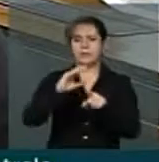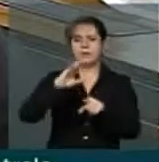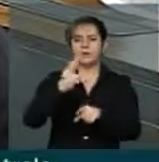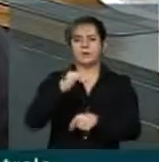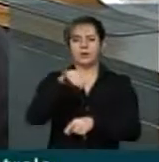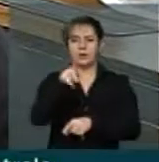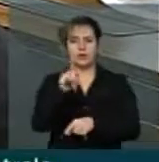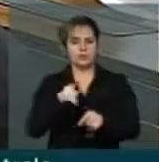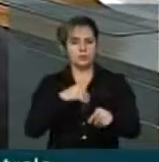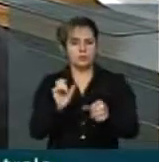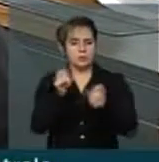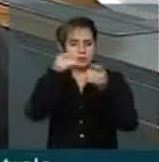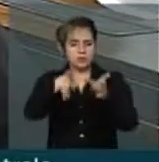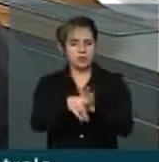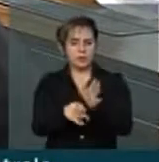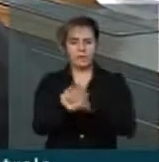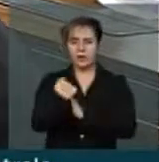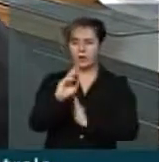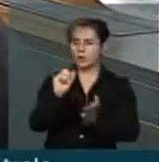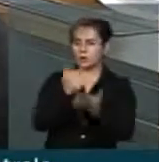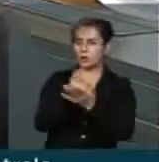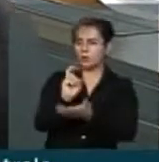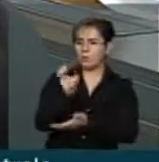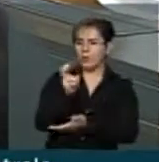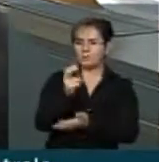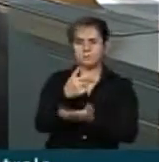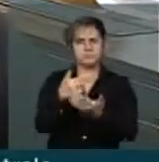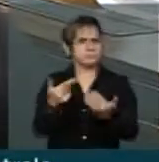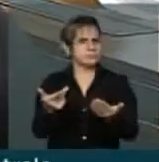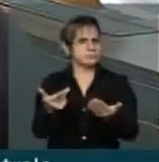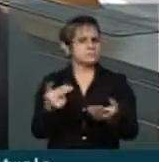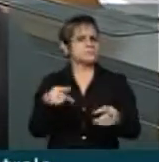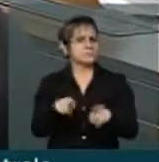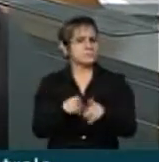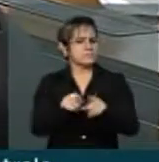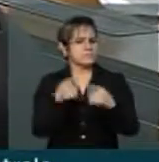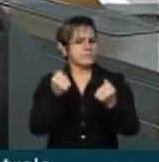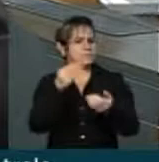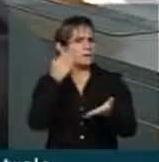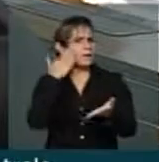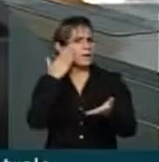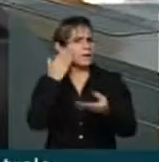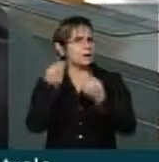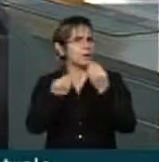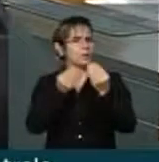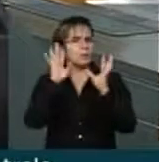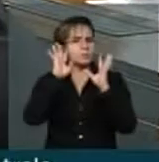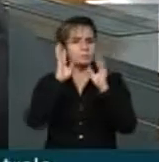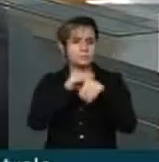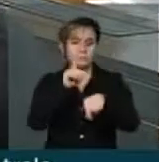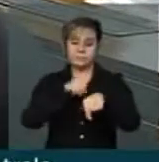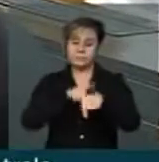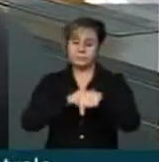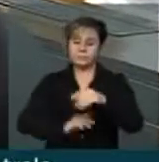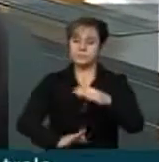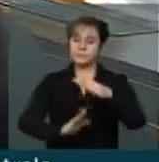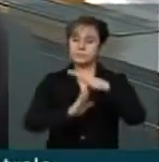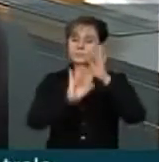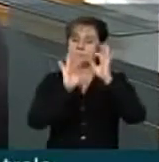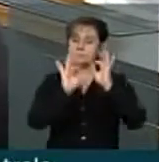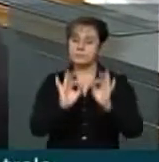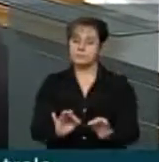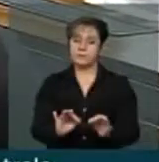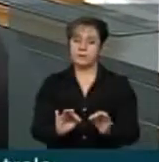compra esse chip na esquina por R$5. Então é importante também a gente ter uma forma de estabelecer um prazo de validade mais